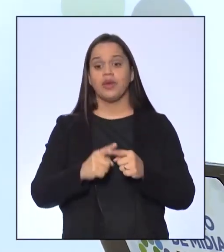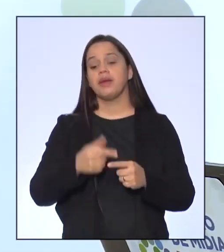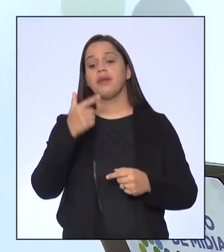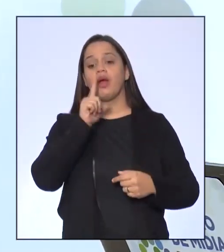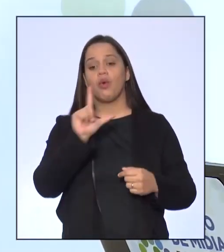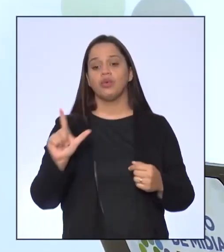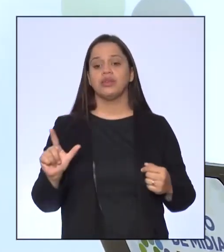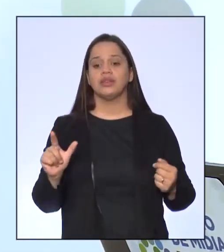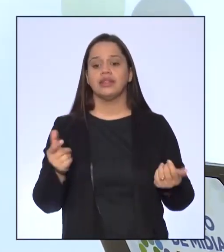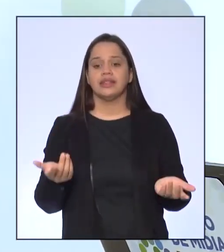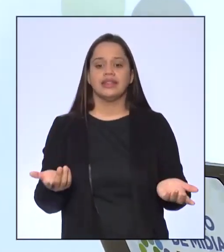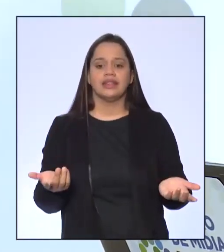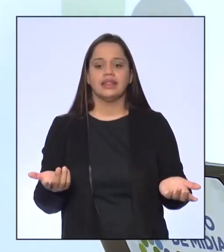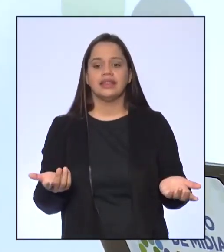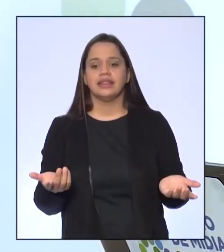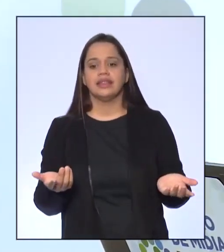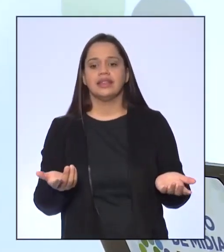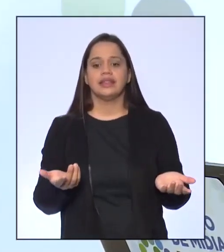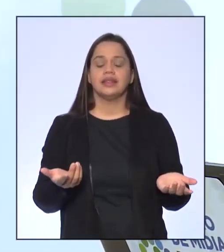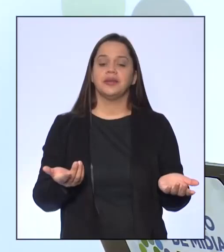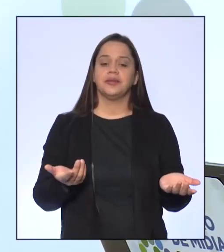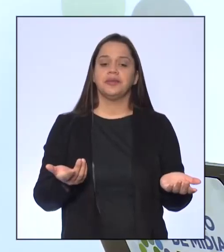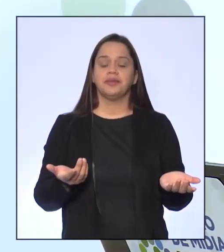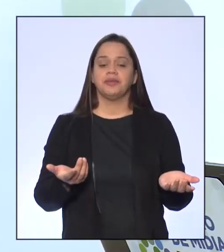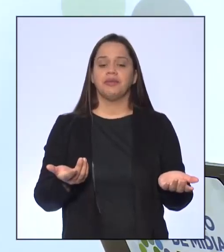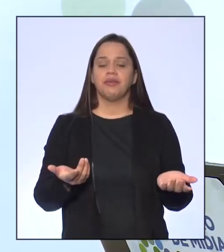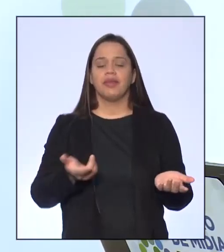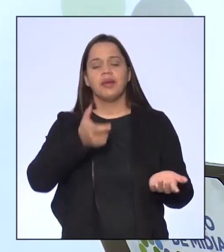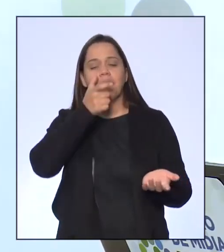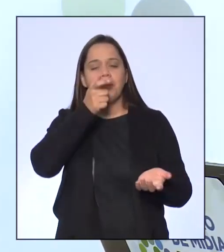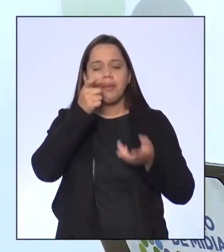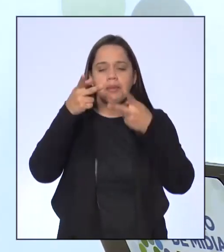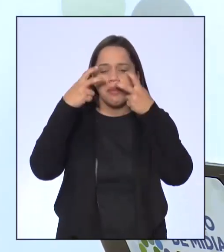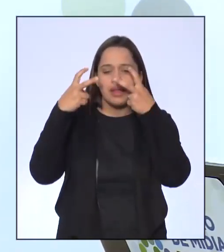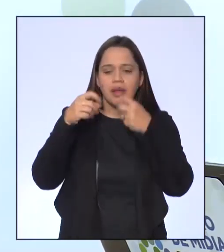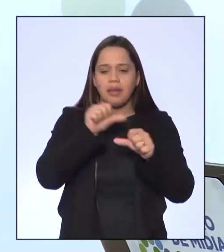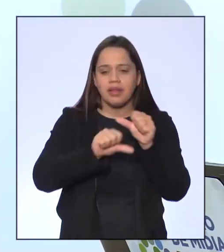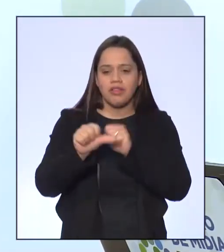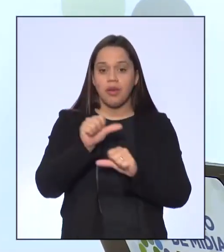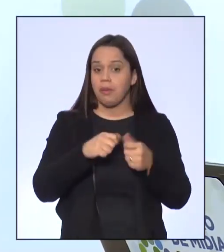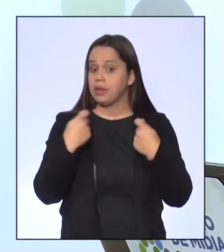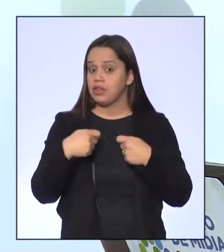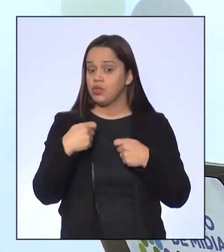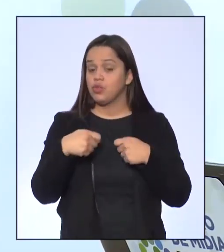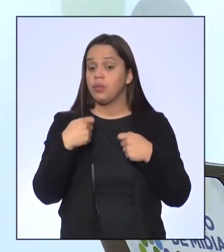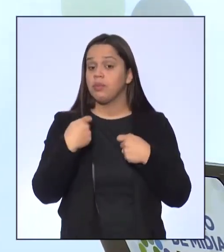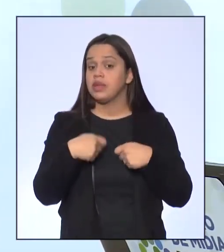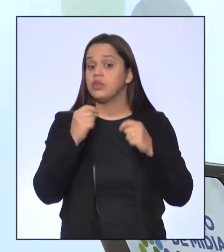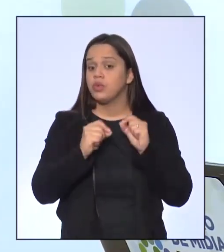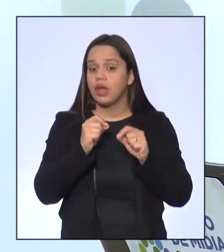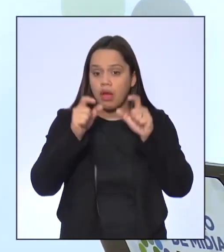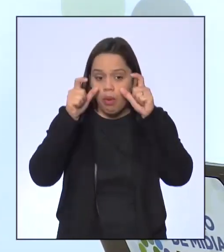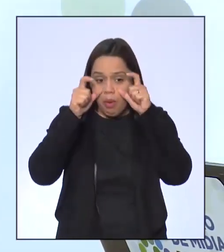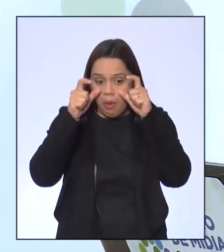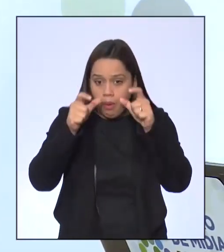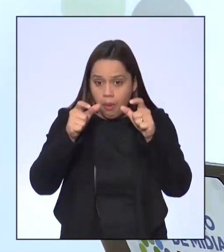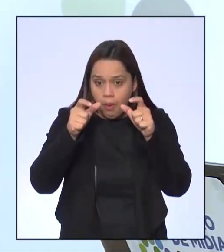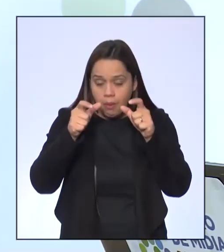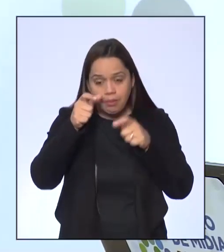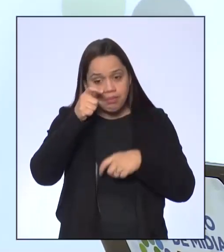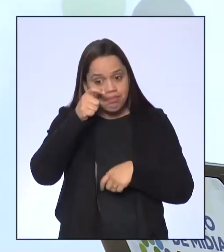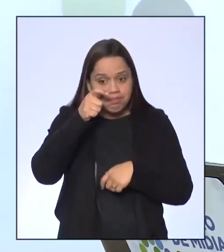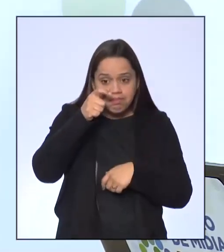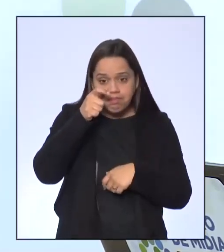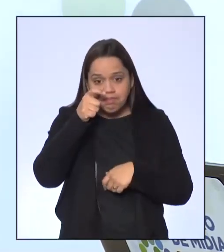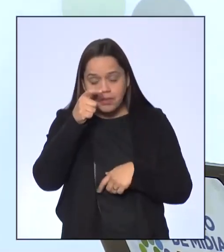realmente observar essas transformações, precisa observar, já está dizendo. Eu preciso observar, porque, às vezes, eu